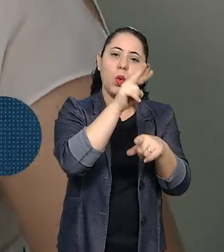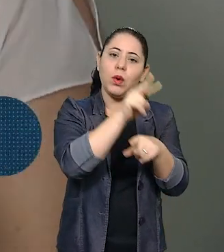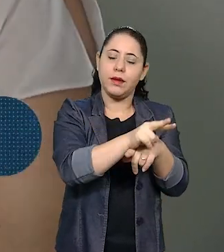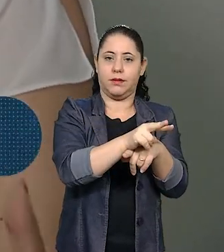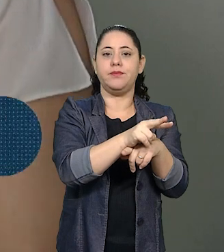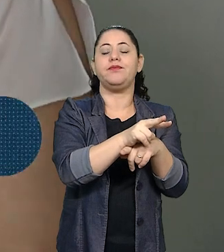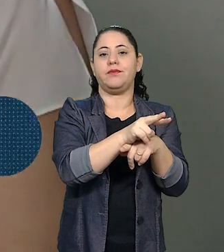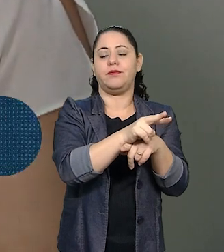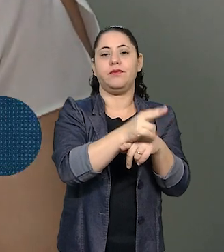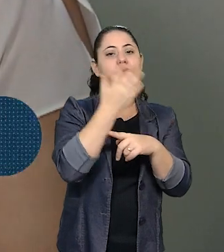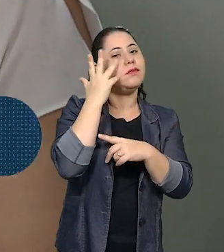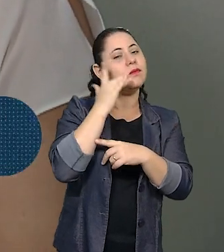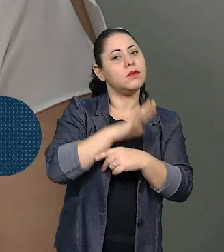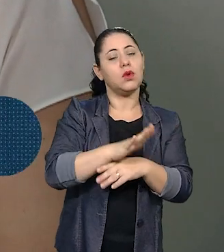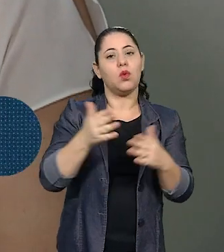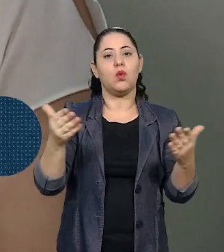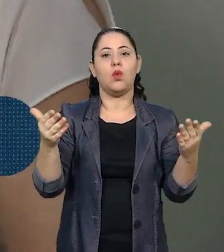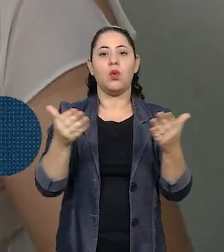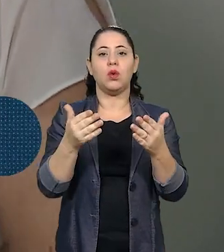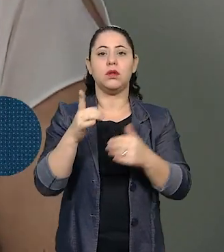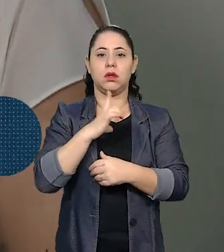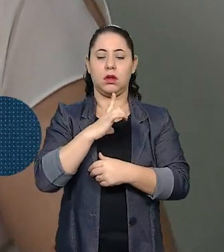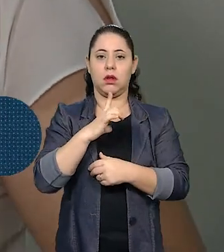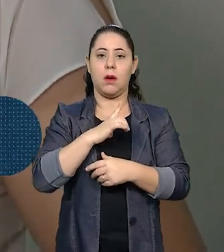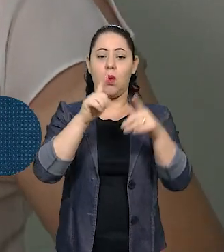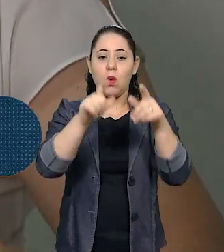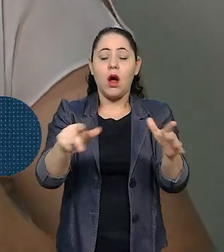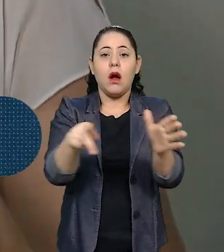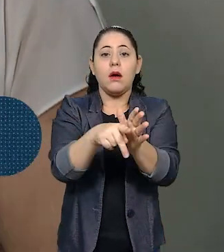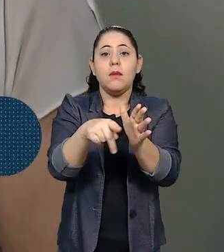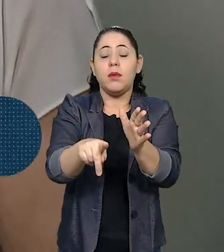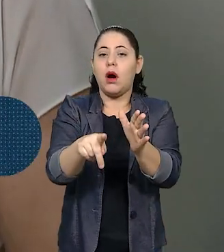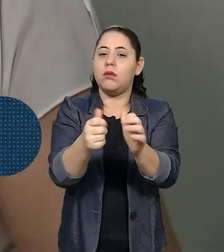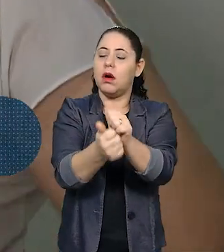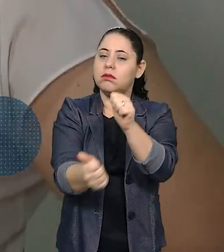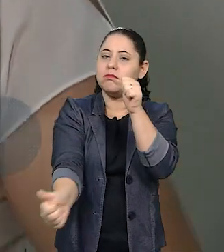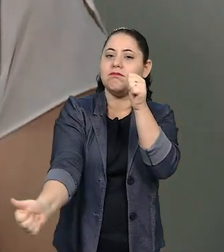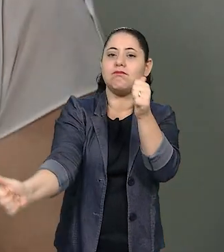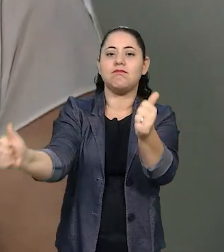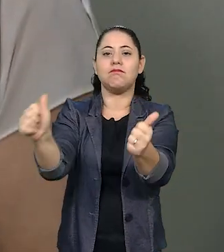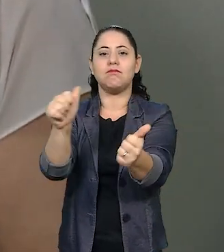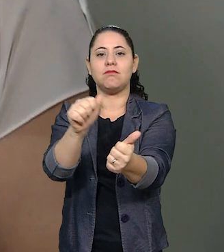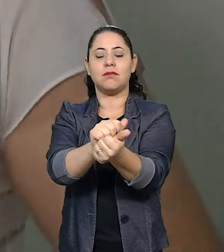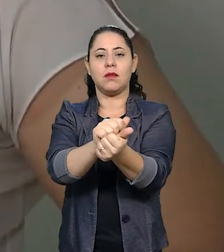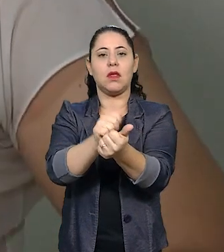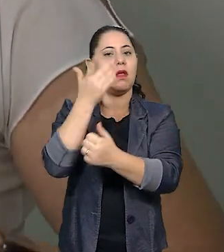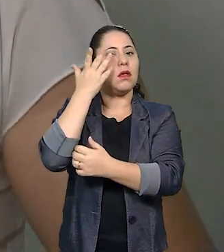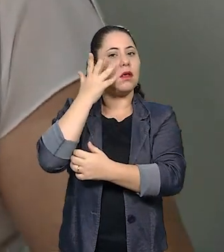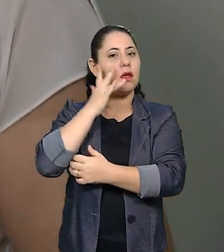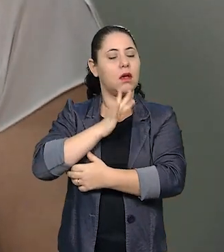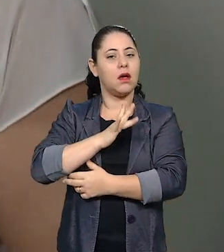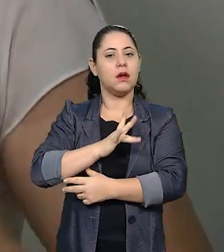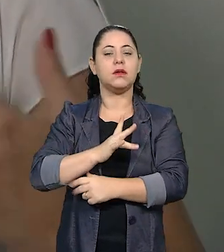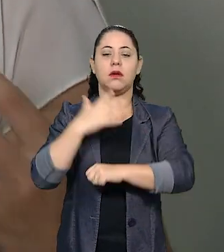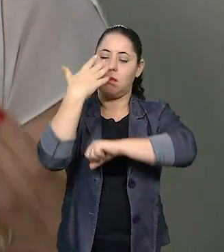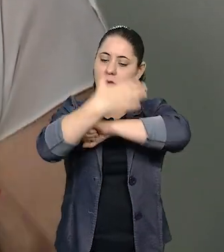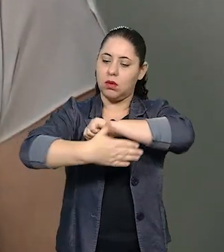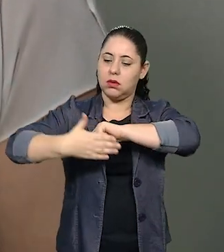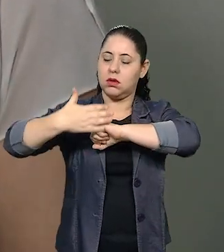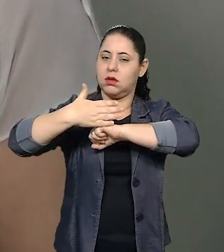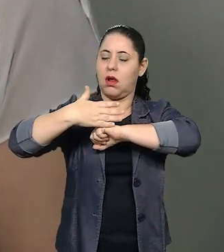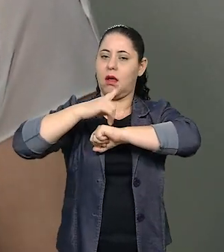cá. Anteriormente era assim, né? A gente tinha muitas mães crecheiras que atuavam cuidando dessas crianças.